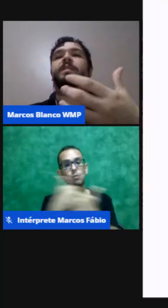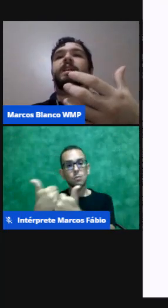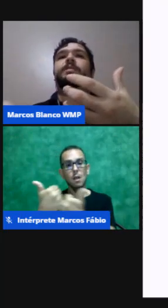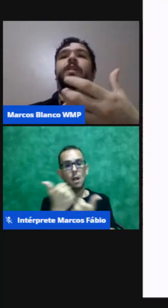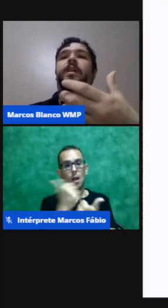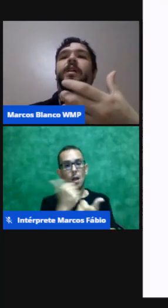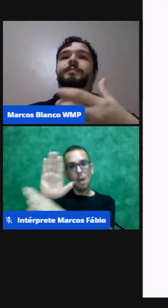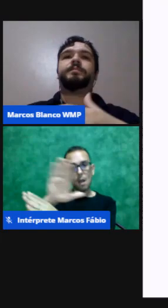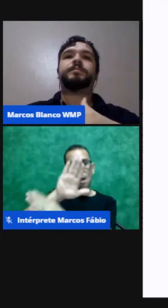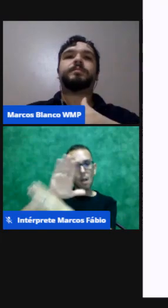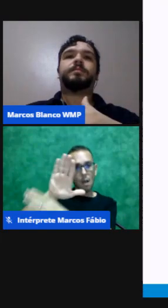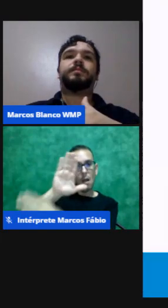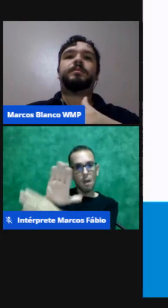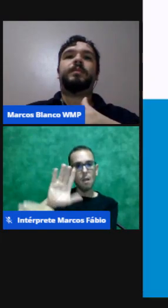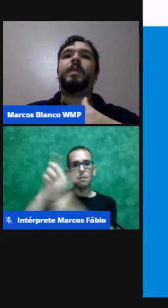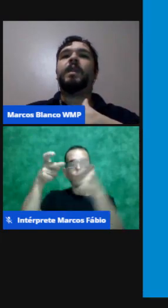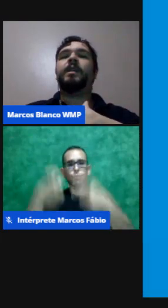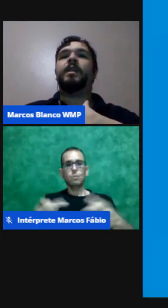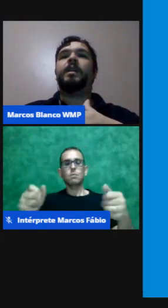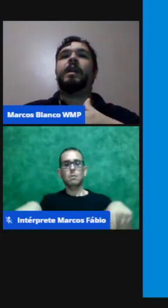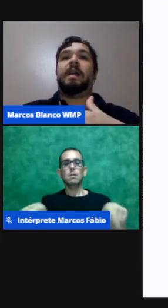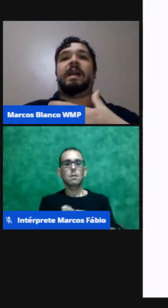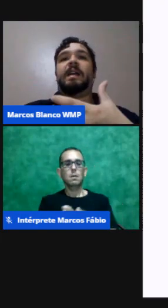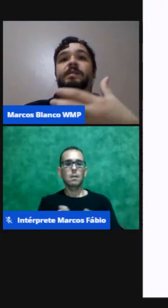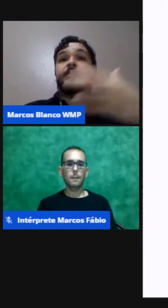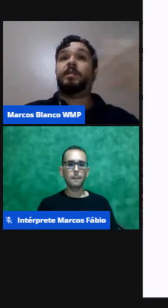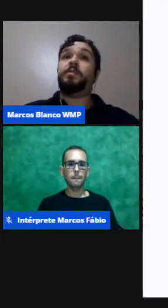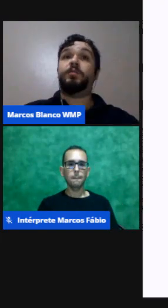informação no território.